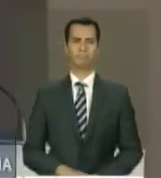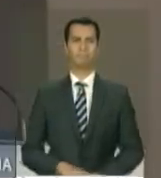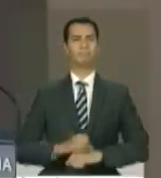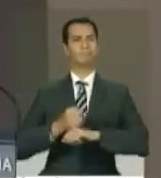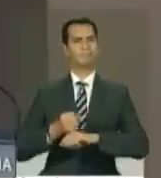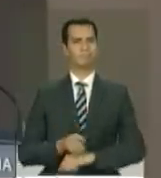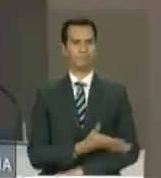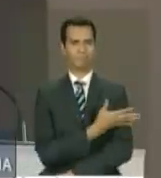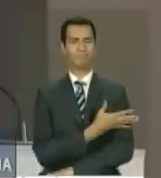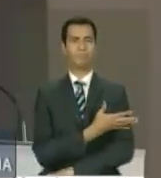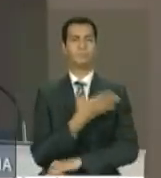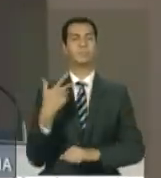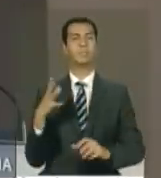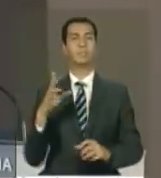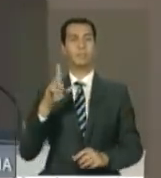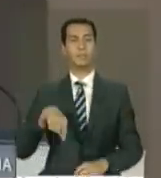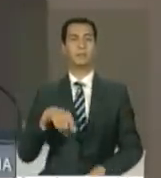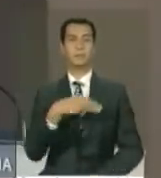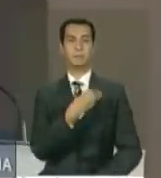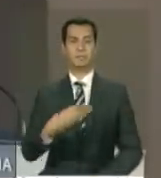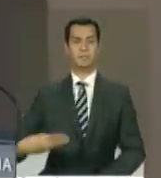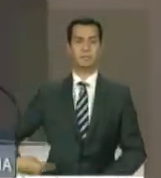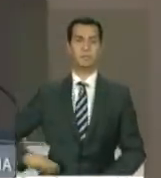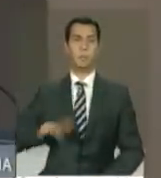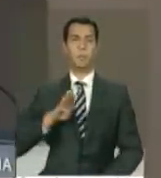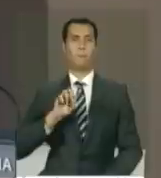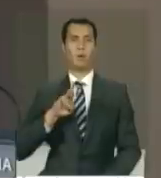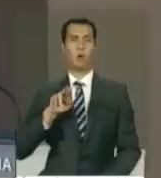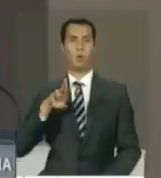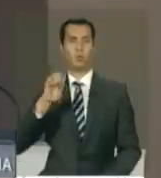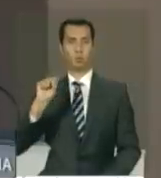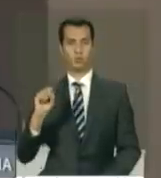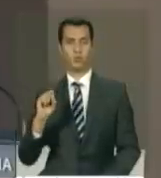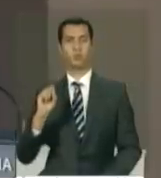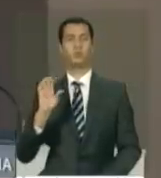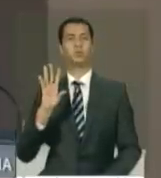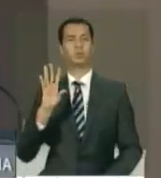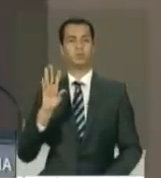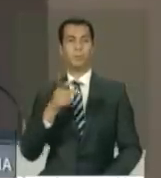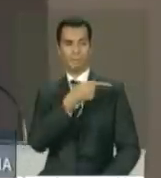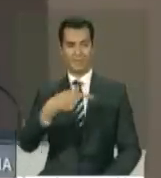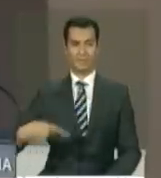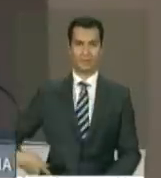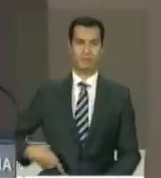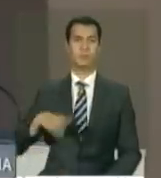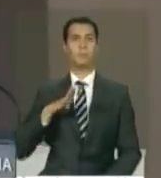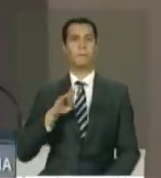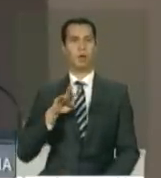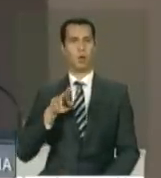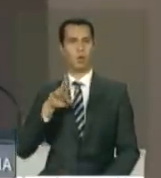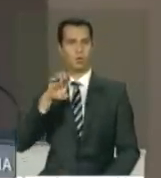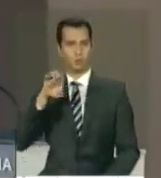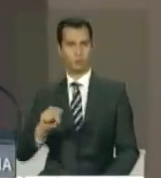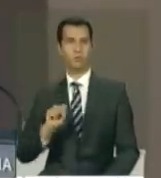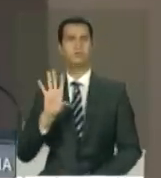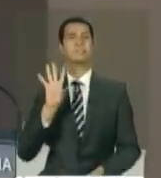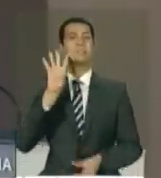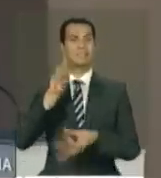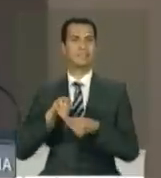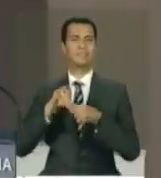síntese do ministro Barroso, do presidente Barroso, que